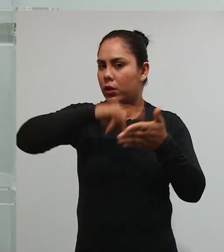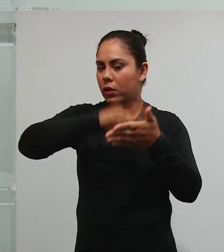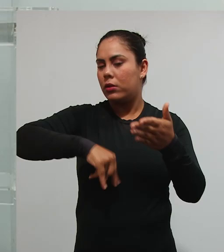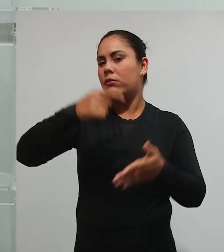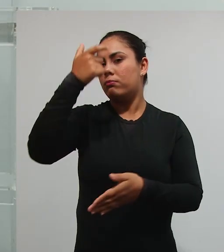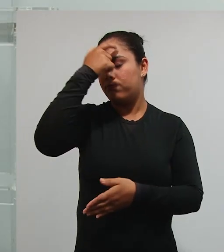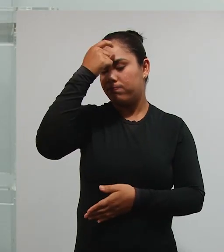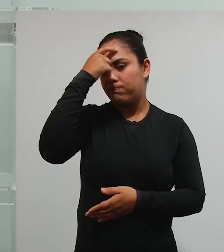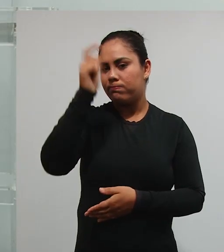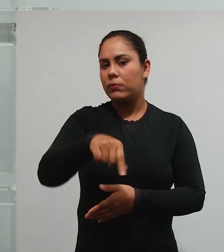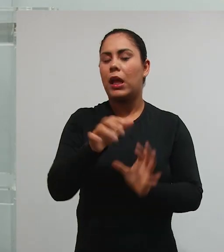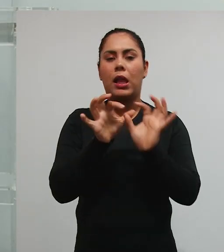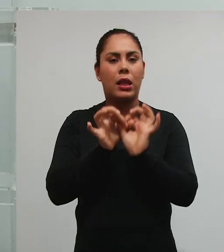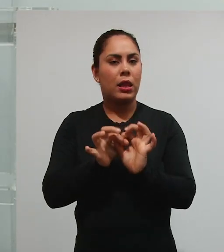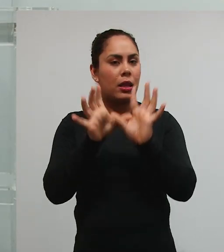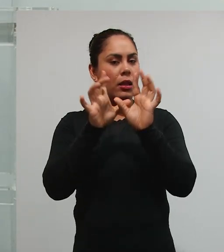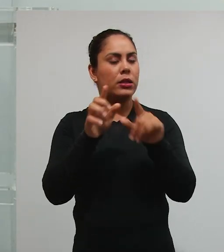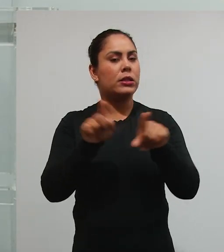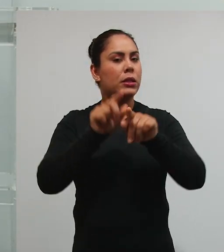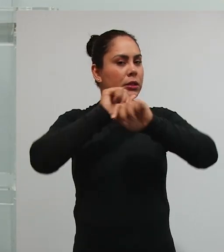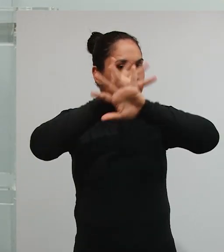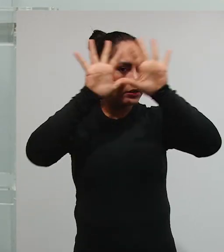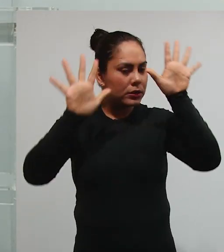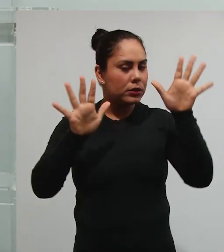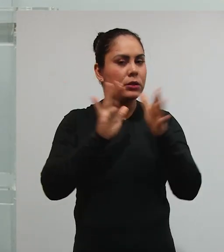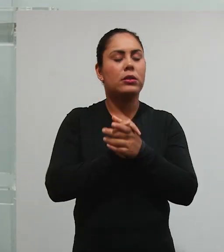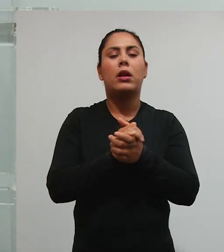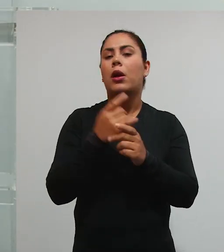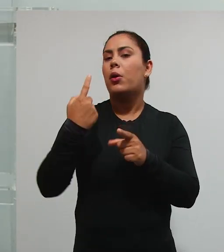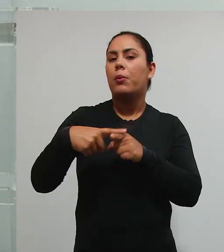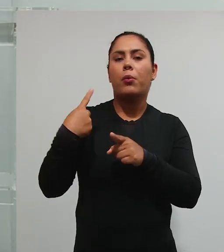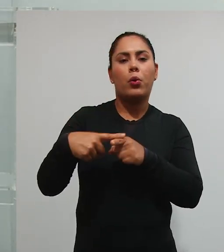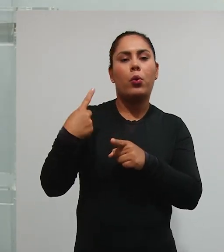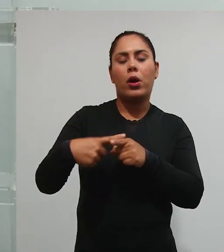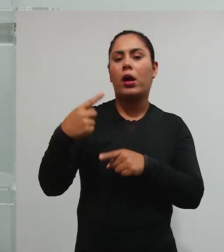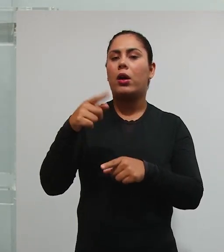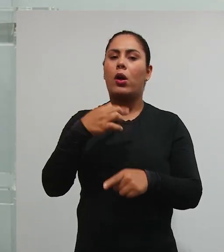de consentimento livre e esclarecido.